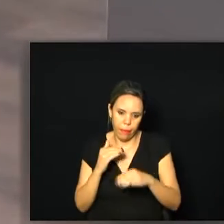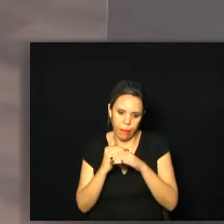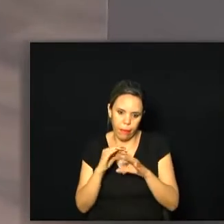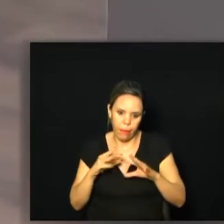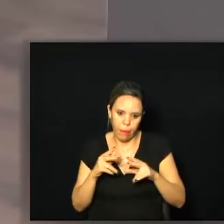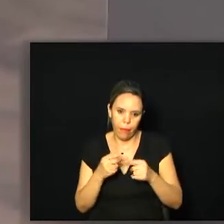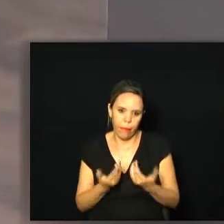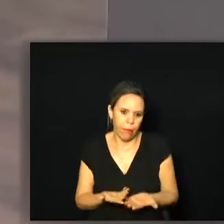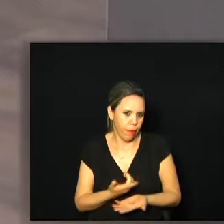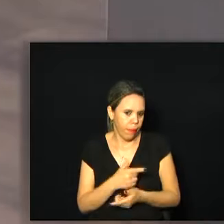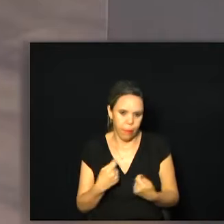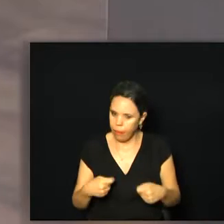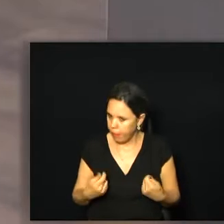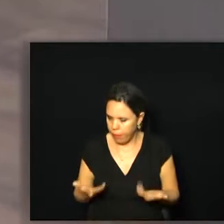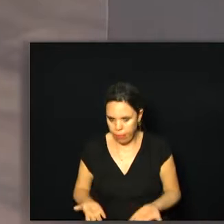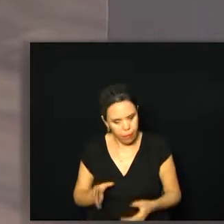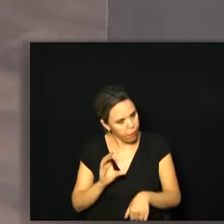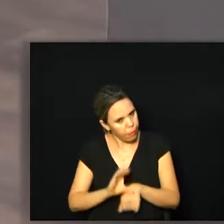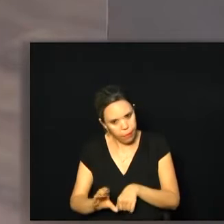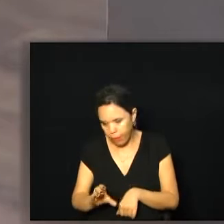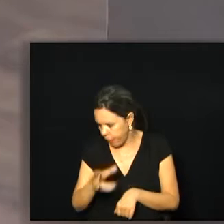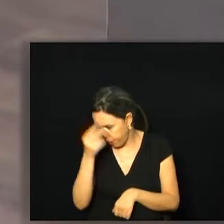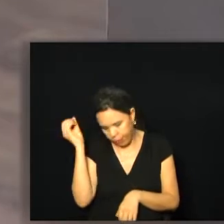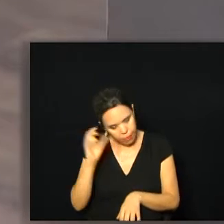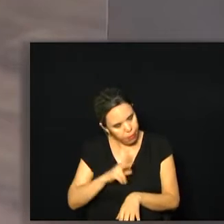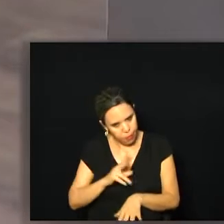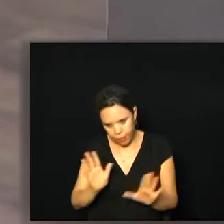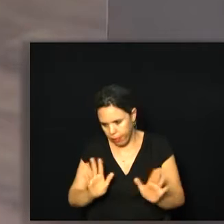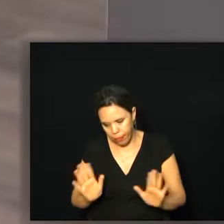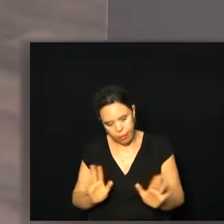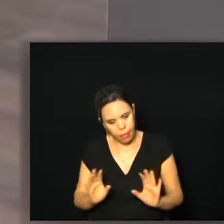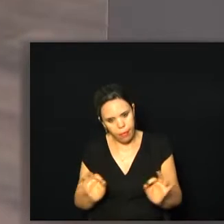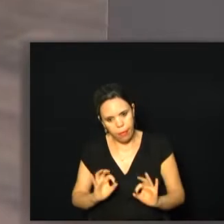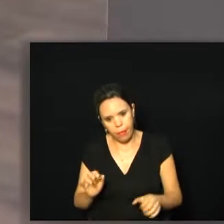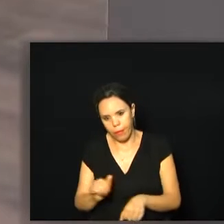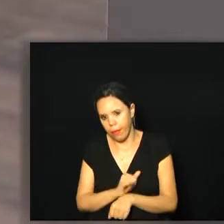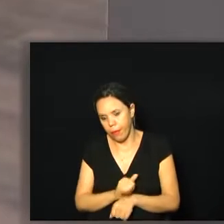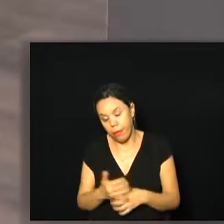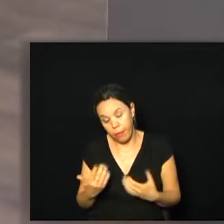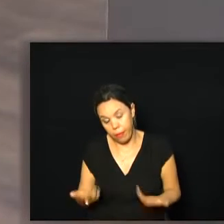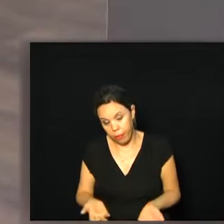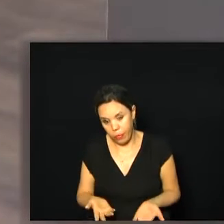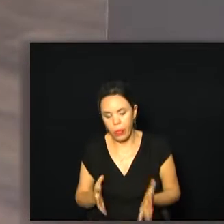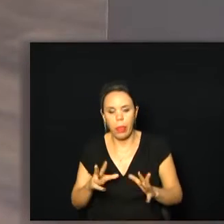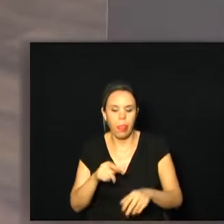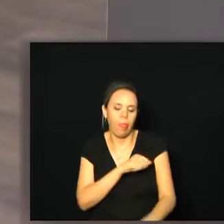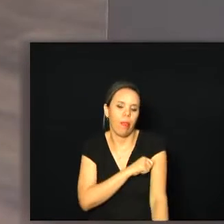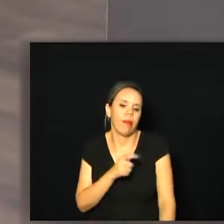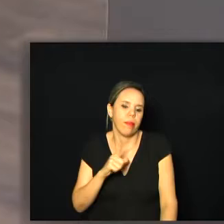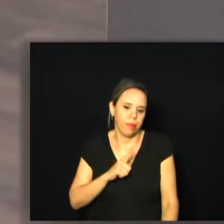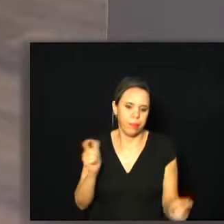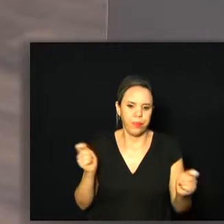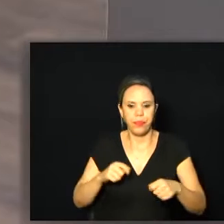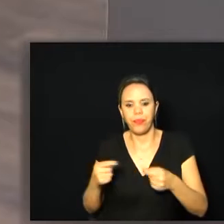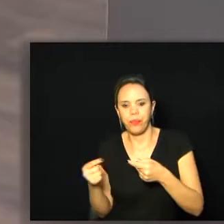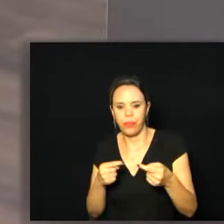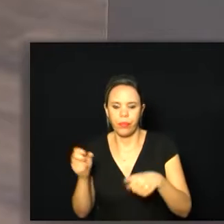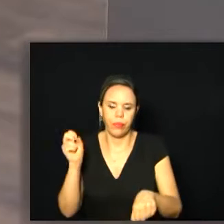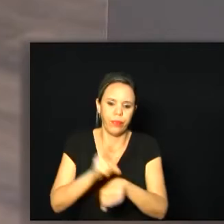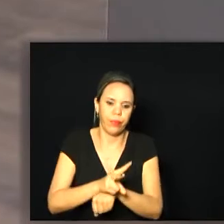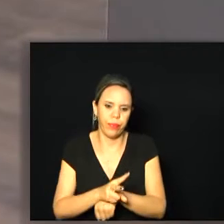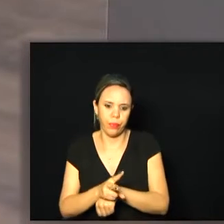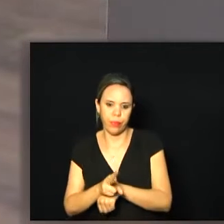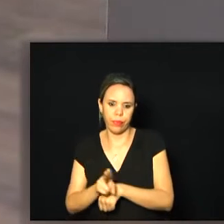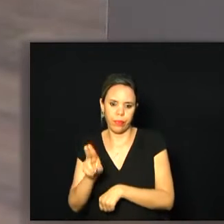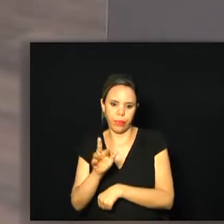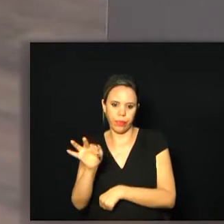para todos, a gente não necessitaria de cursinho nem público, nem privado, nem popular, nem alternativo, ou seja, todo aluno teria condições de concorrer a uma vaga